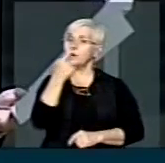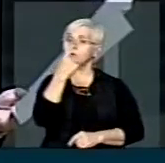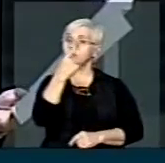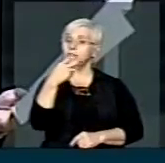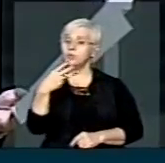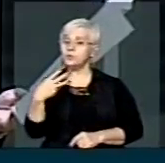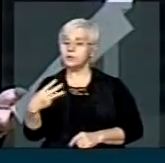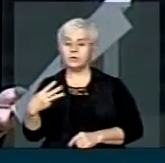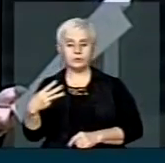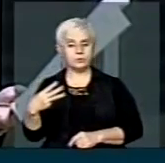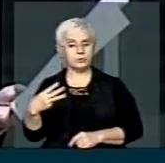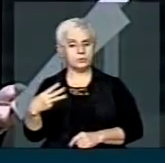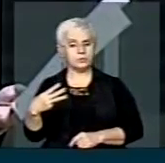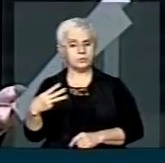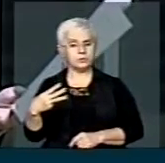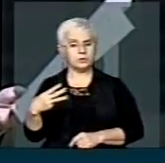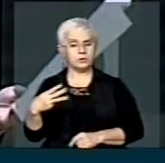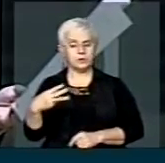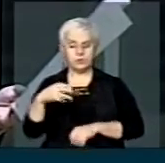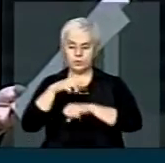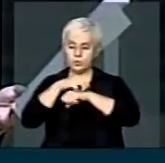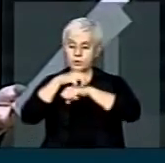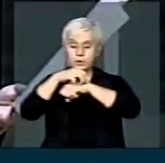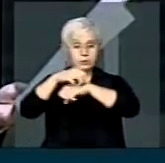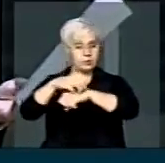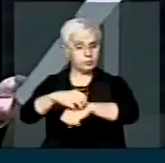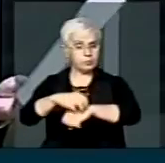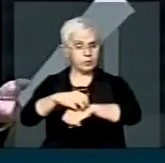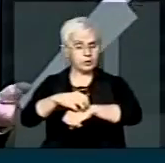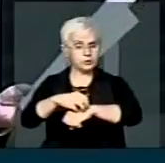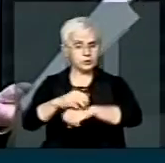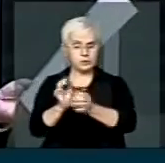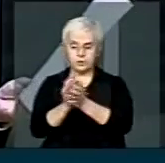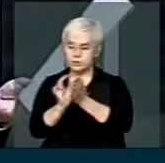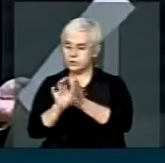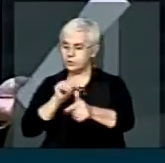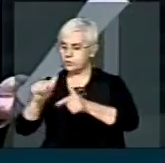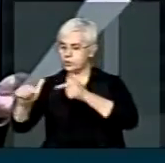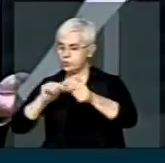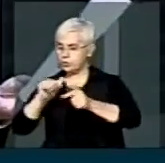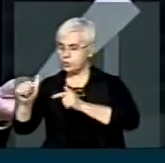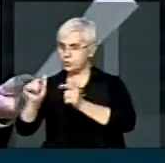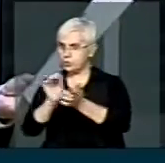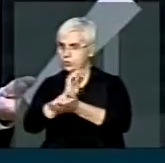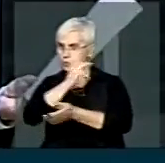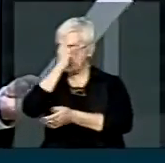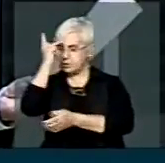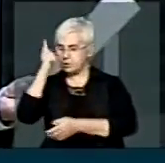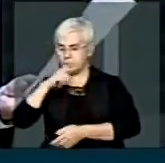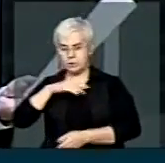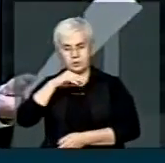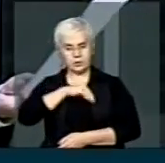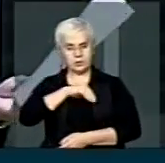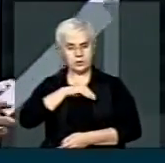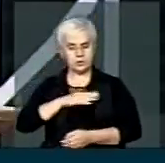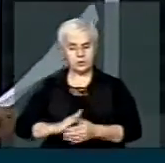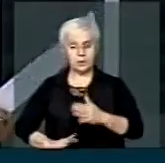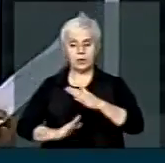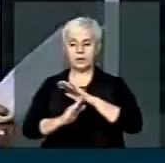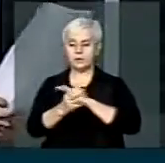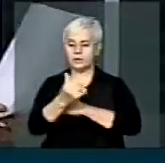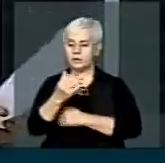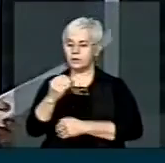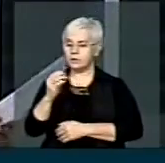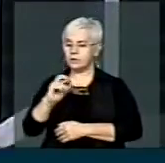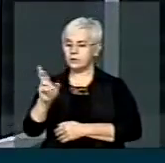1/3 do transporte dos trabalhadores que tem renda familiar até R$600 no